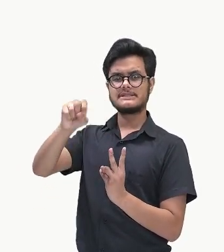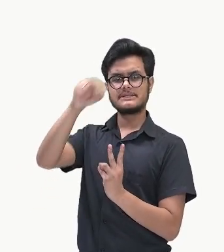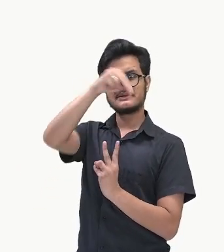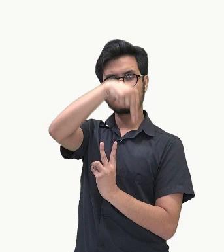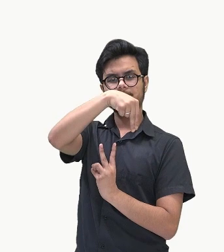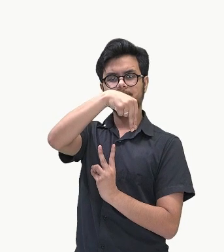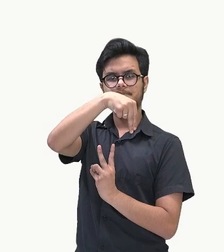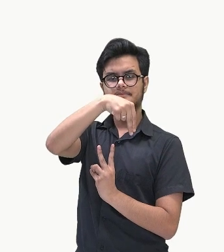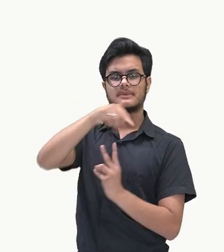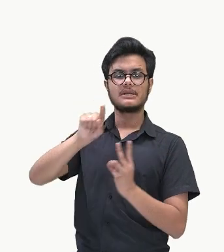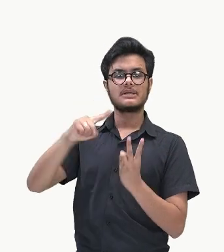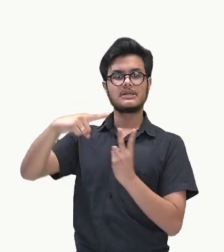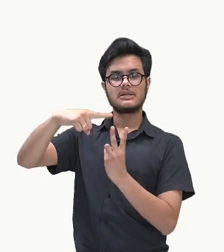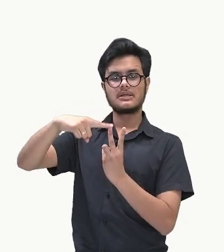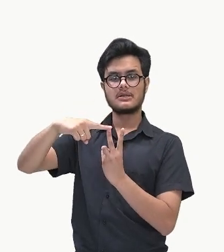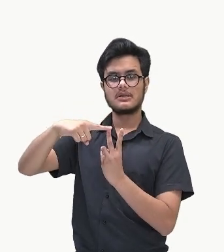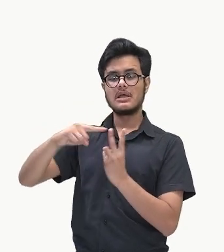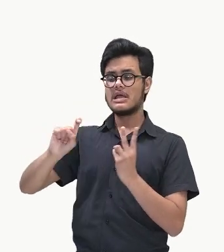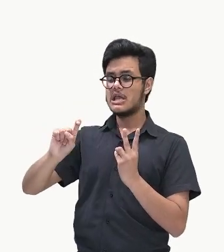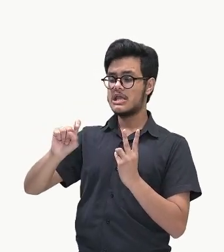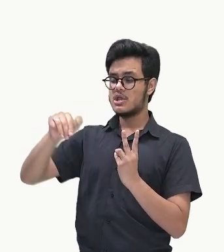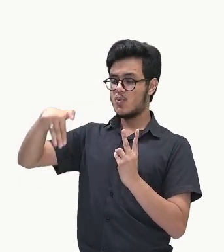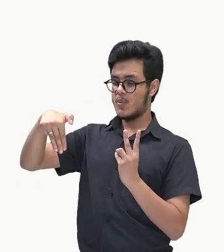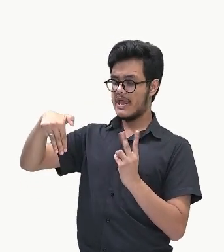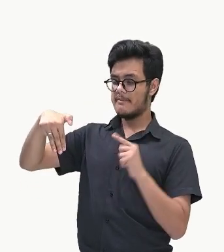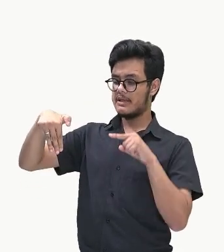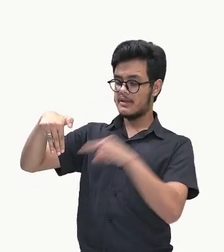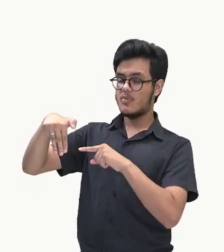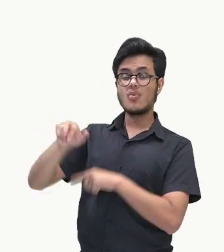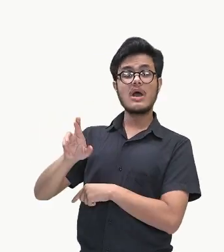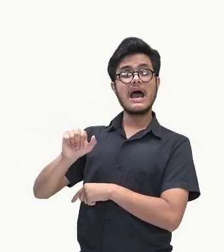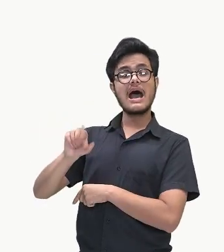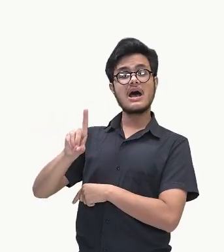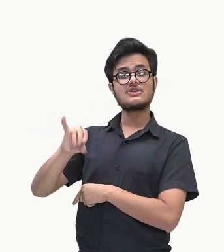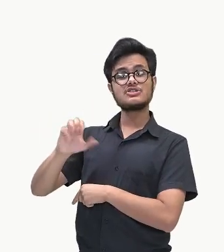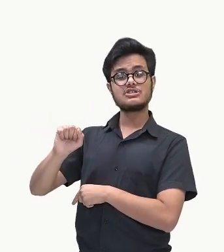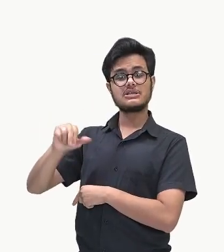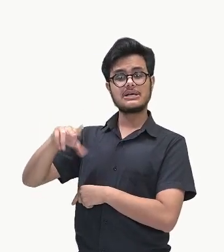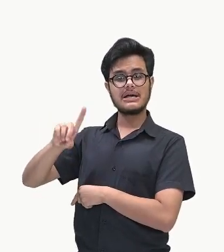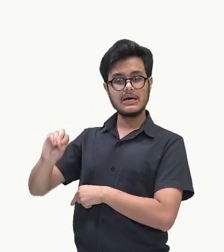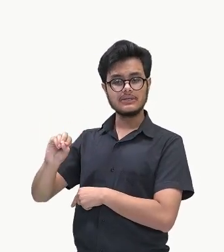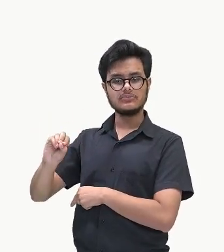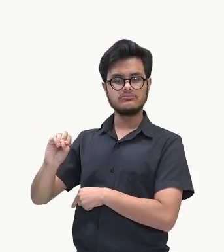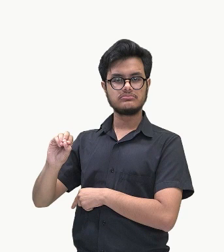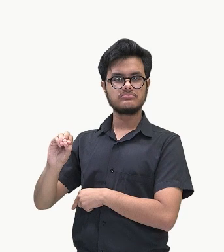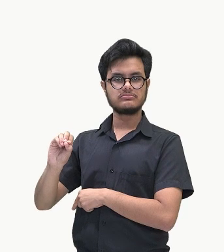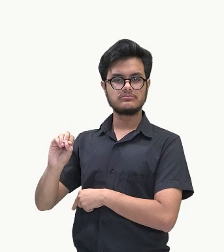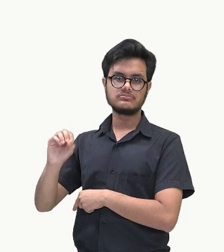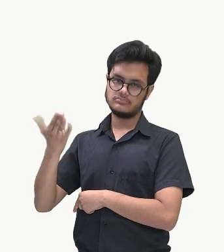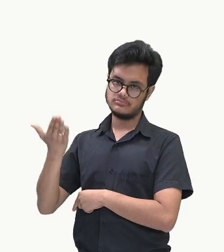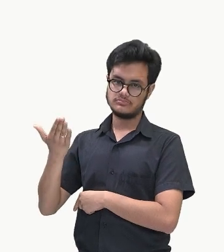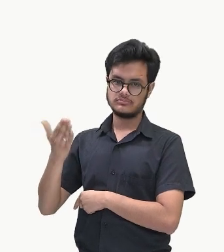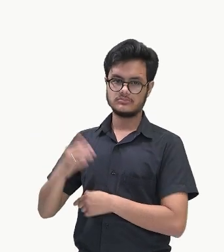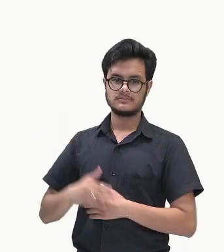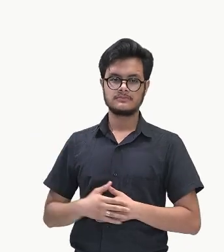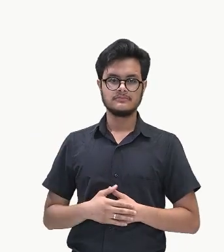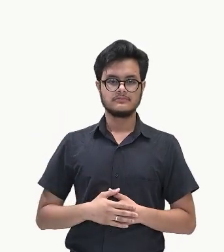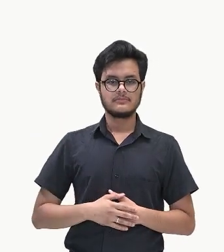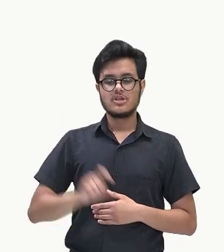radical, e o M está representando o expoente da nossa base, né, que é o